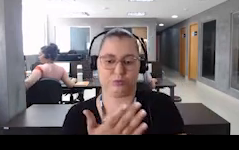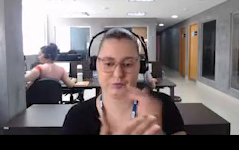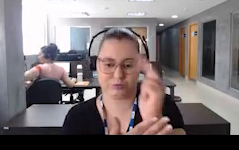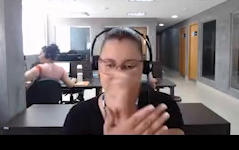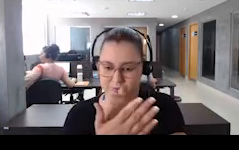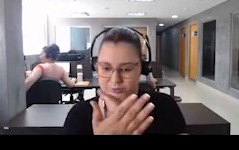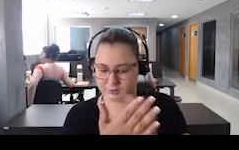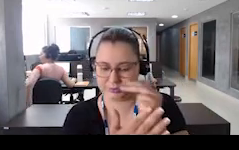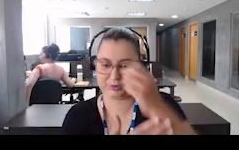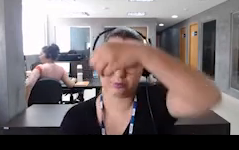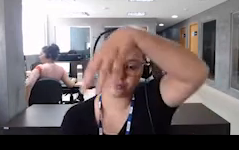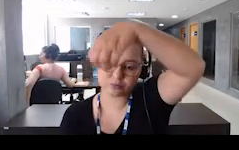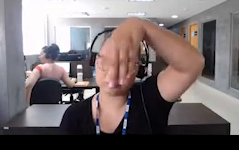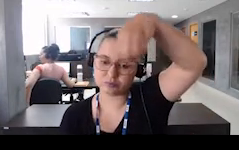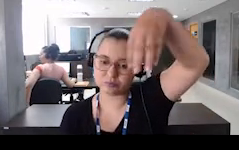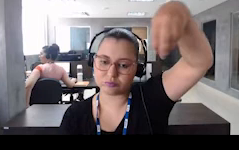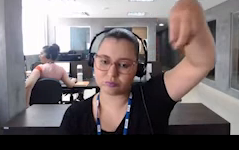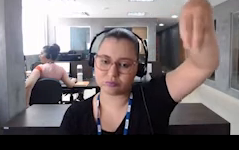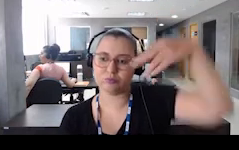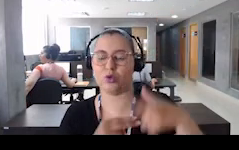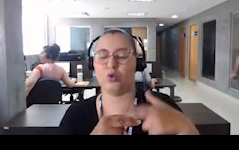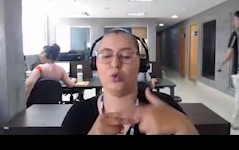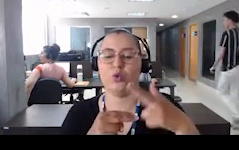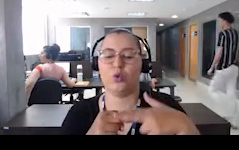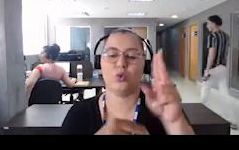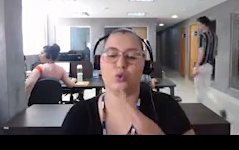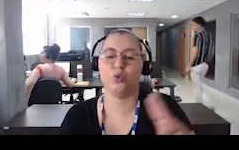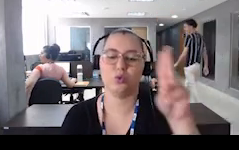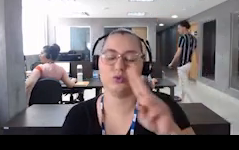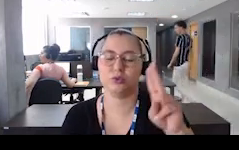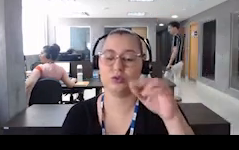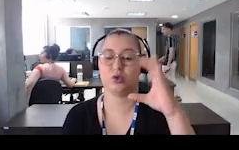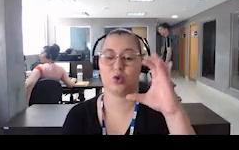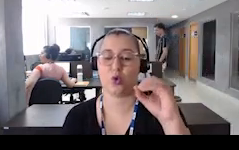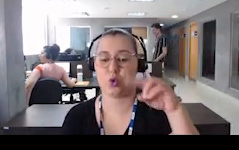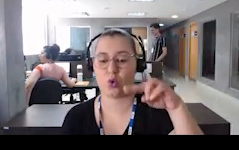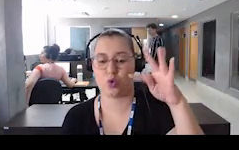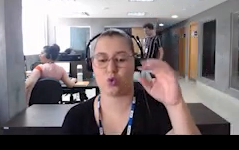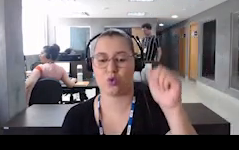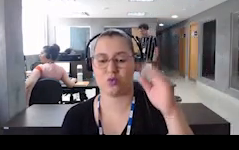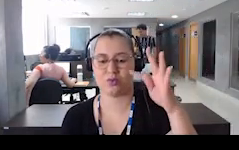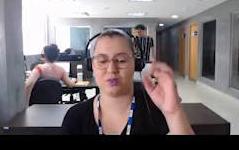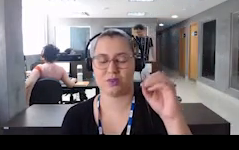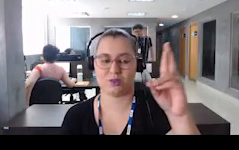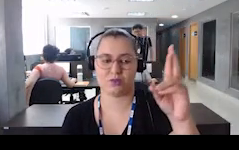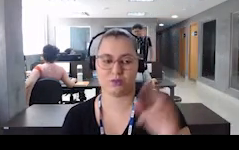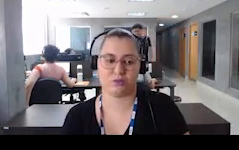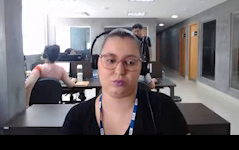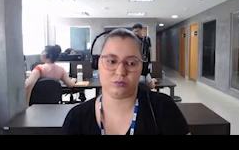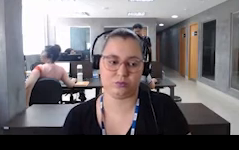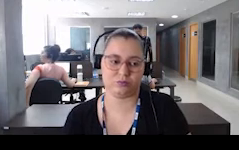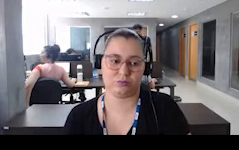desenhar o circuito acionado por lâmpadas incandescentes usando contactor, né? Então, aqui, ó, no vídeo já vai